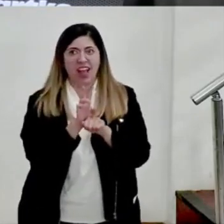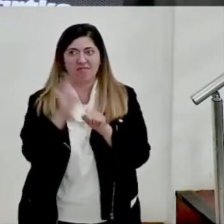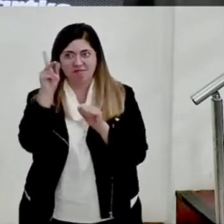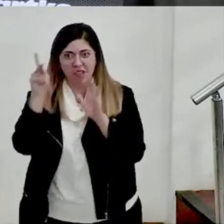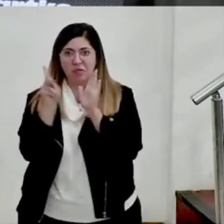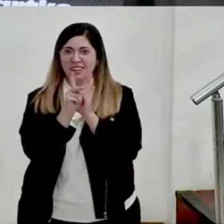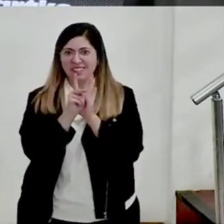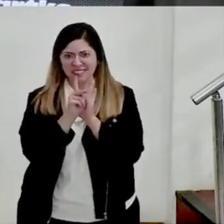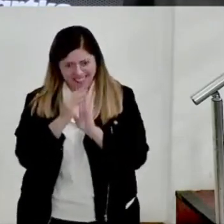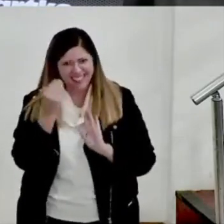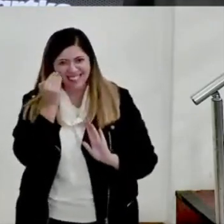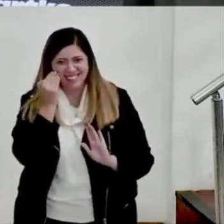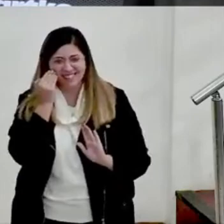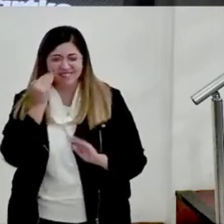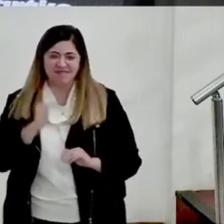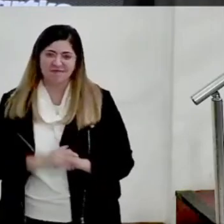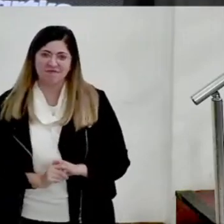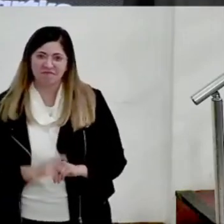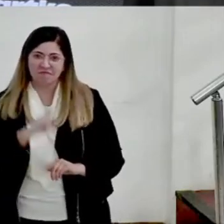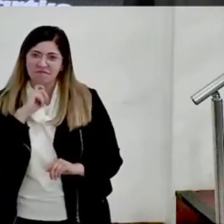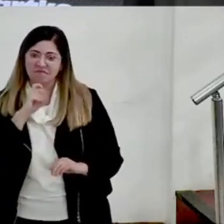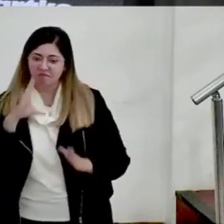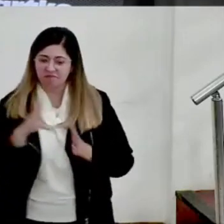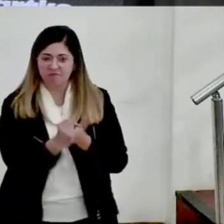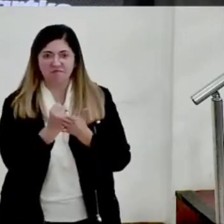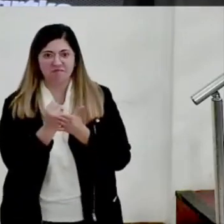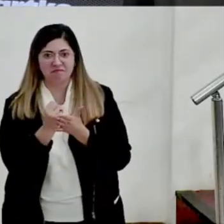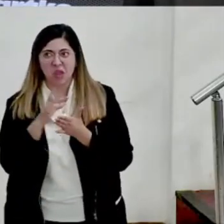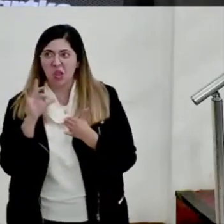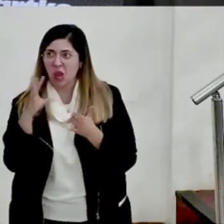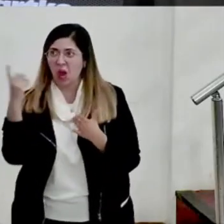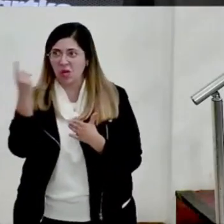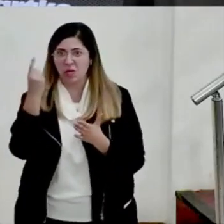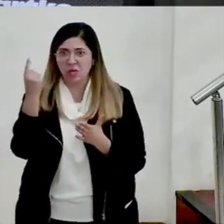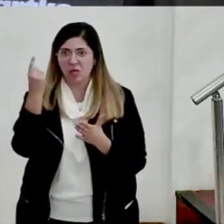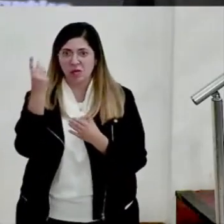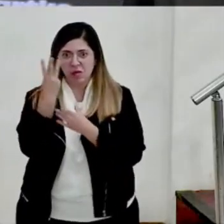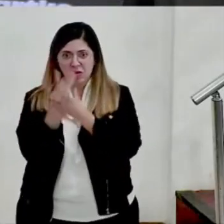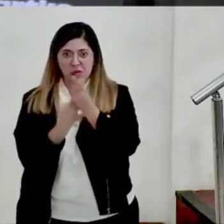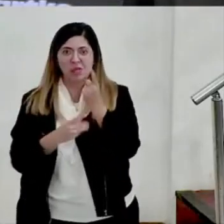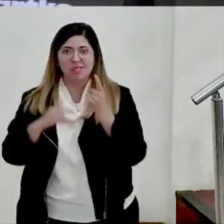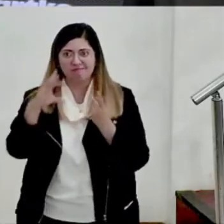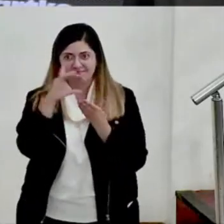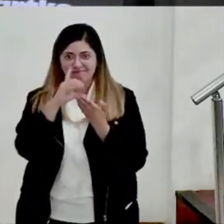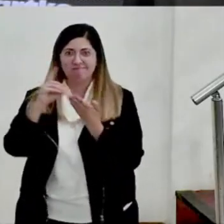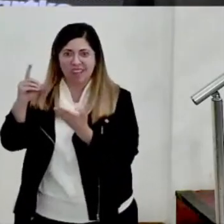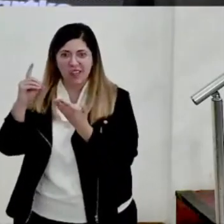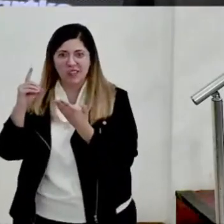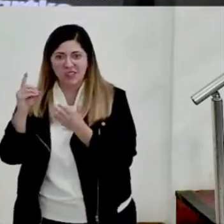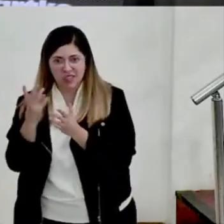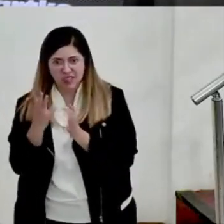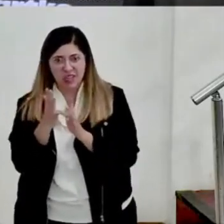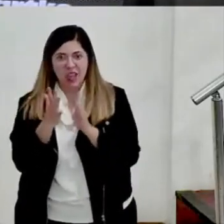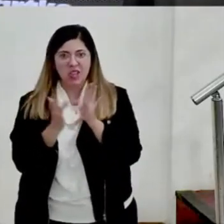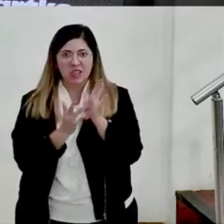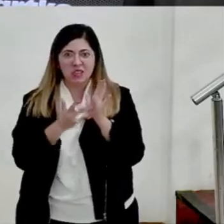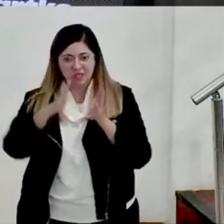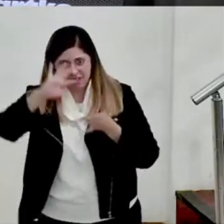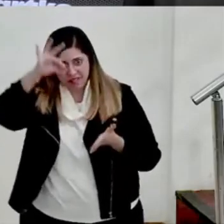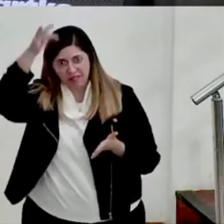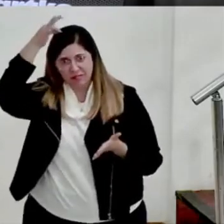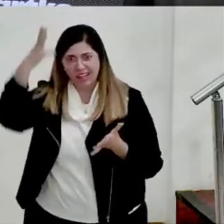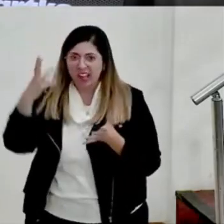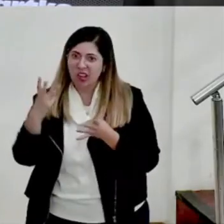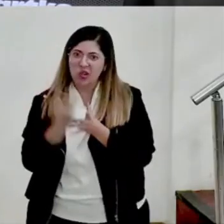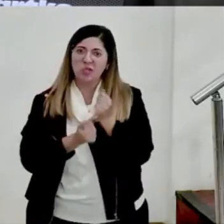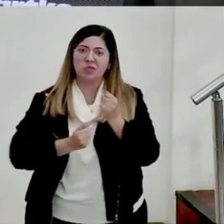arrebatar. Eu e o Pai somos um. Apóstolo João escreveu isso no capítulo 10, versos 28